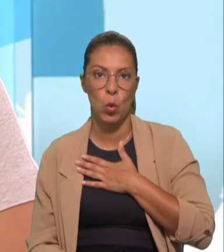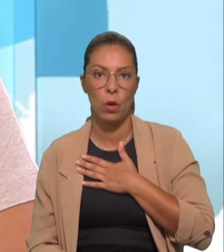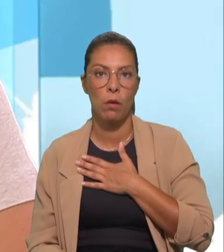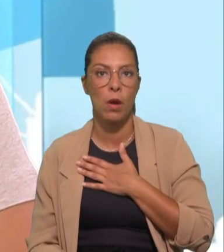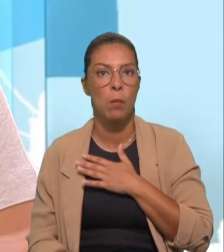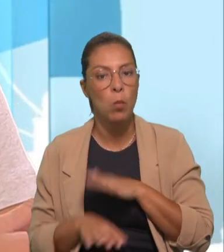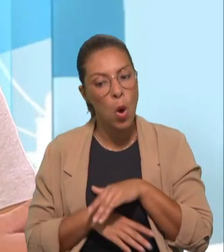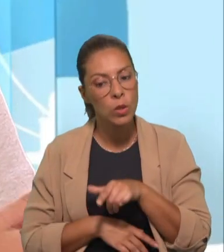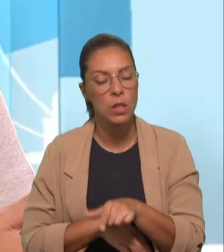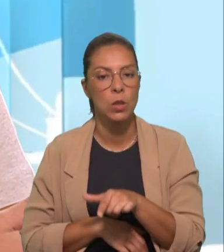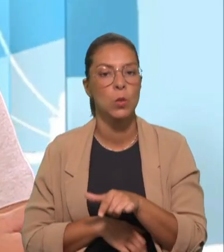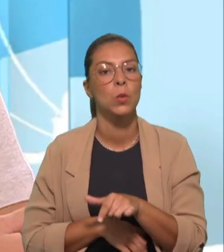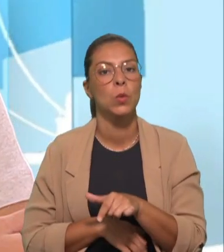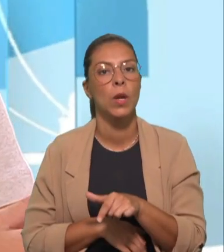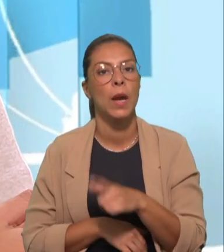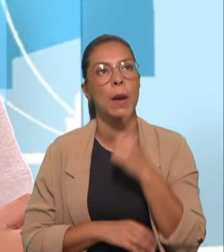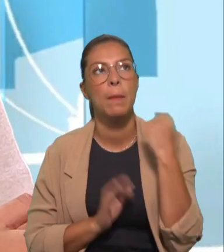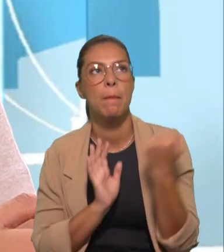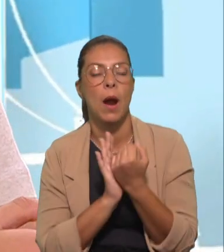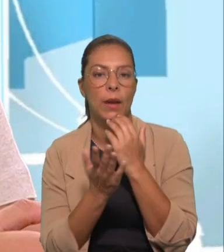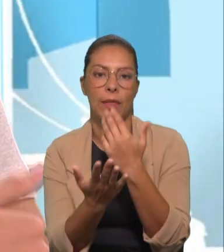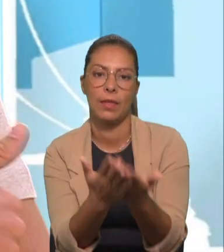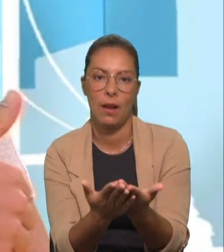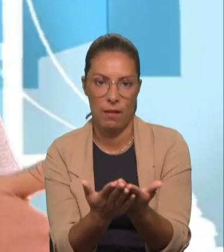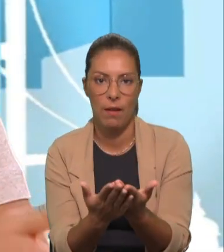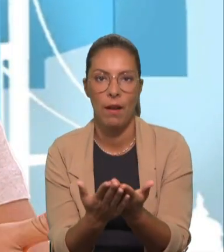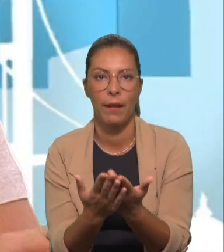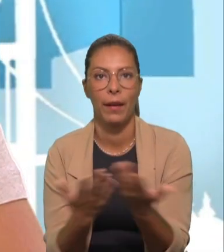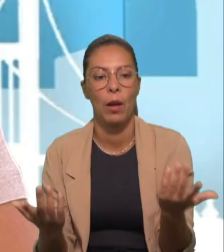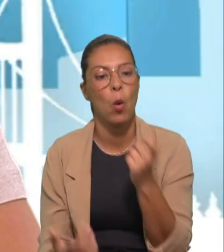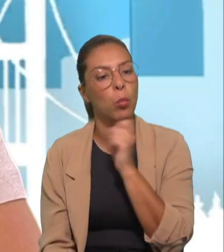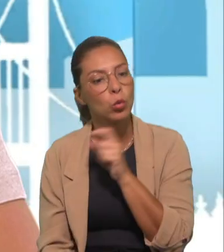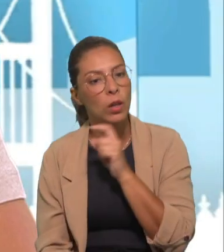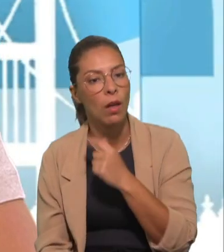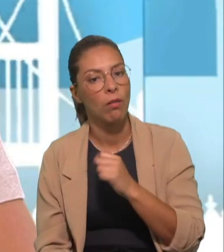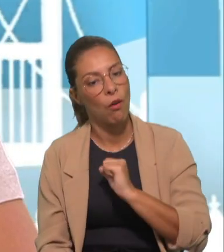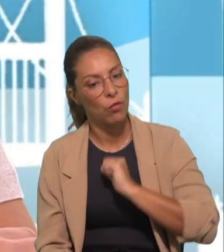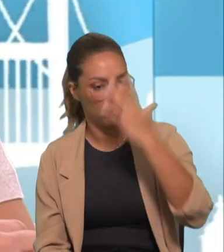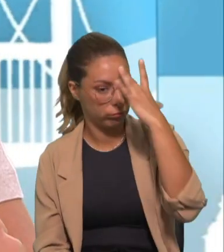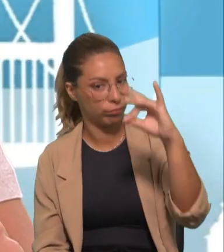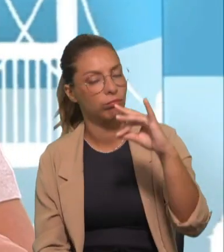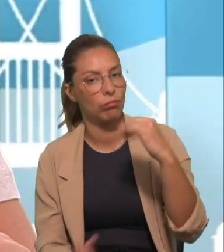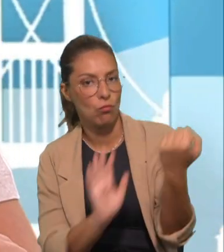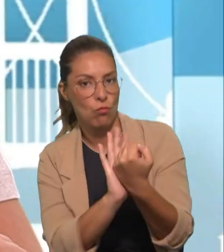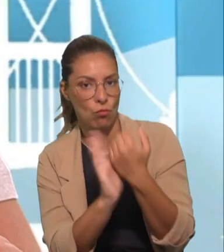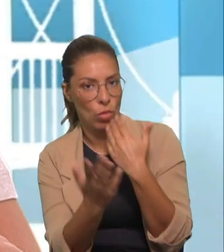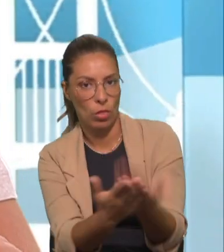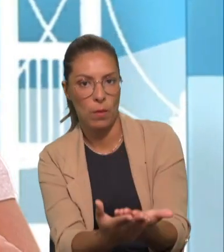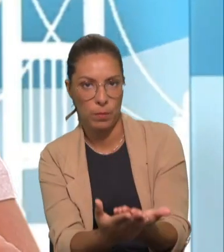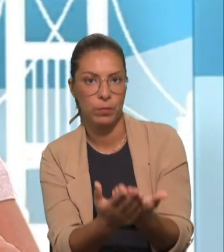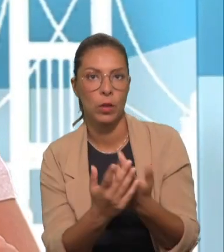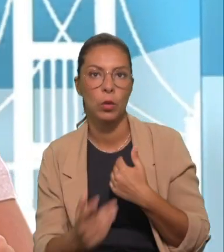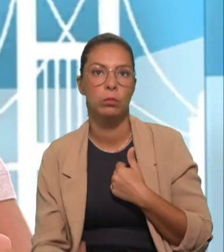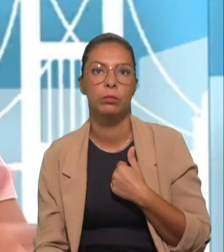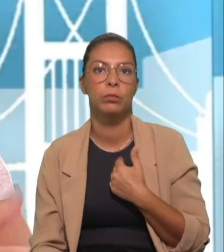precisamente esta marca esta oportunidade de deixar a marca. E é muito isso que eu procuro,